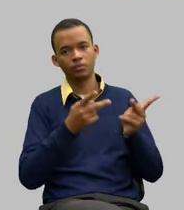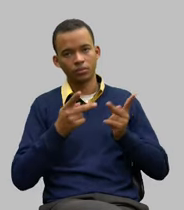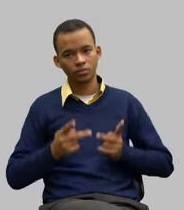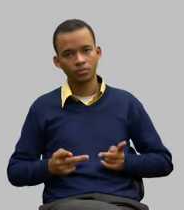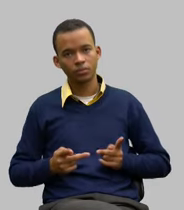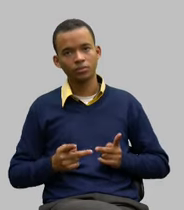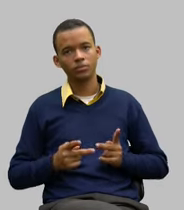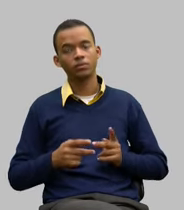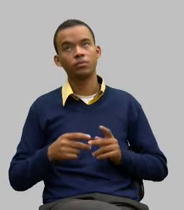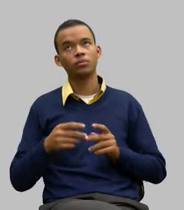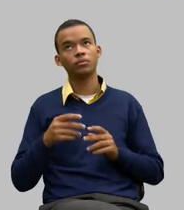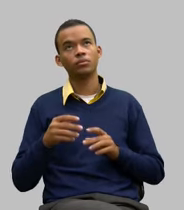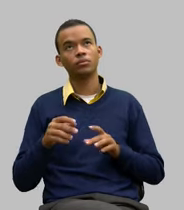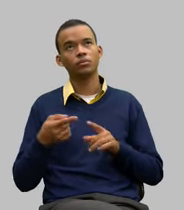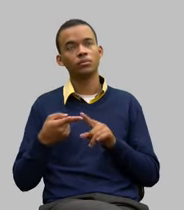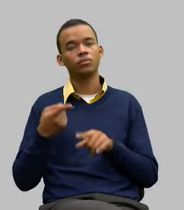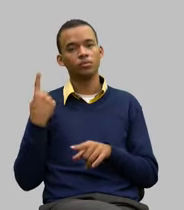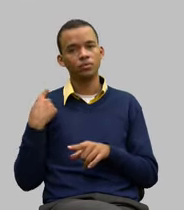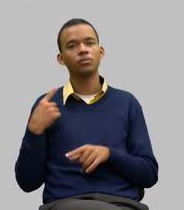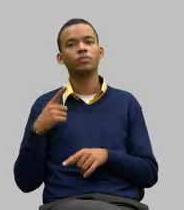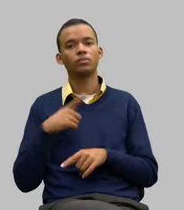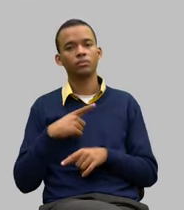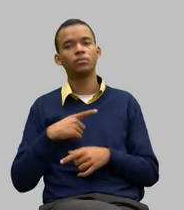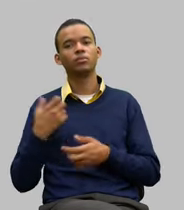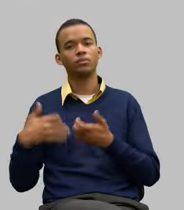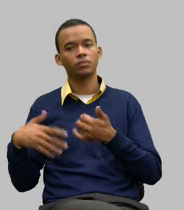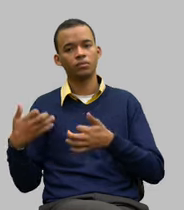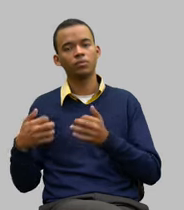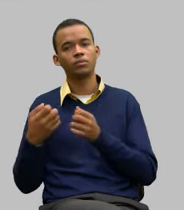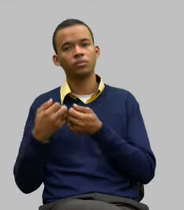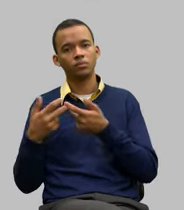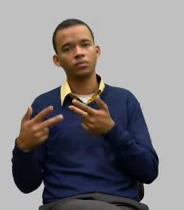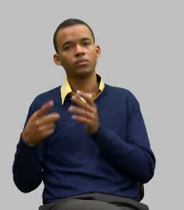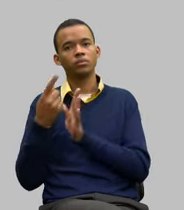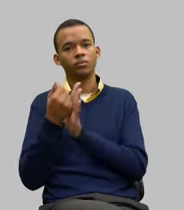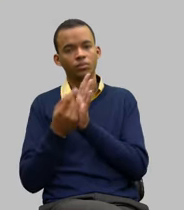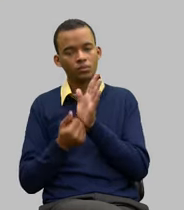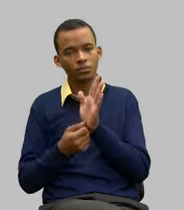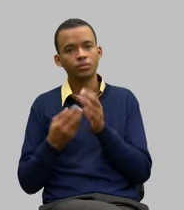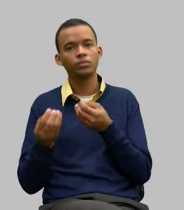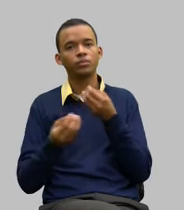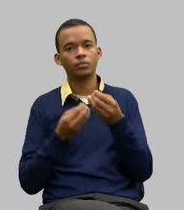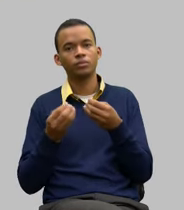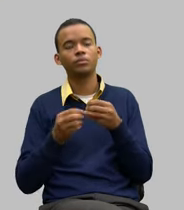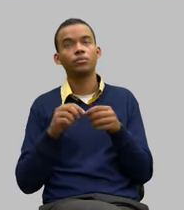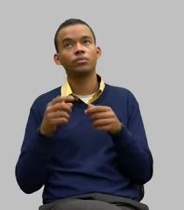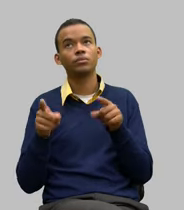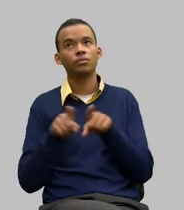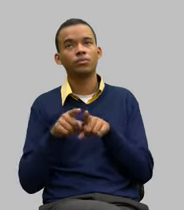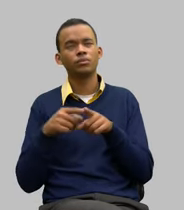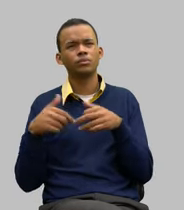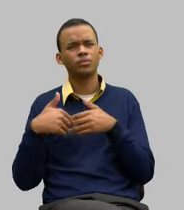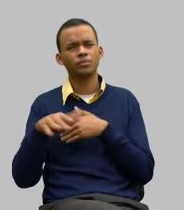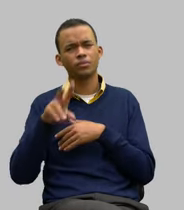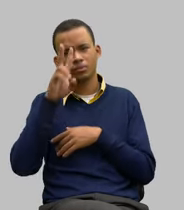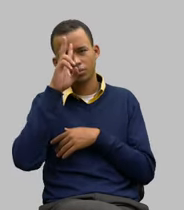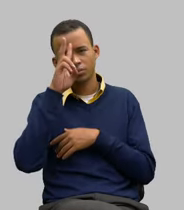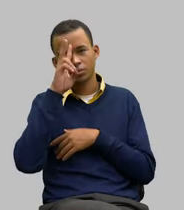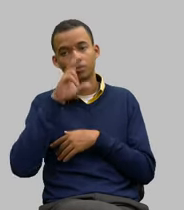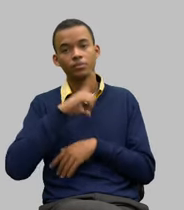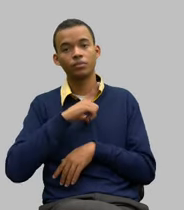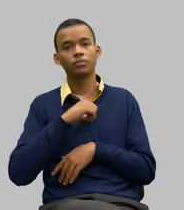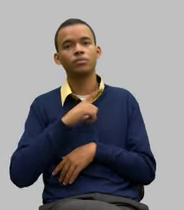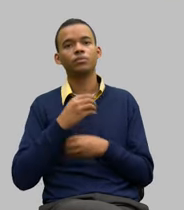de uns seis meses atrás est citando recursos colocamos né inclusive estamos entregando agora segunda-feira 10 viaturas